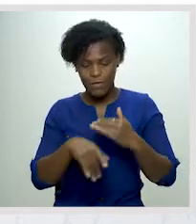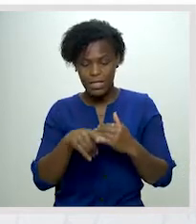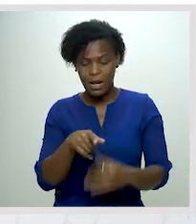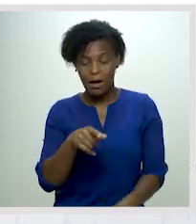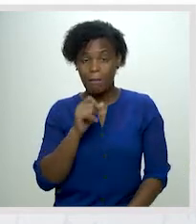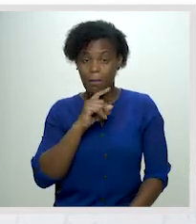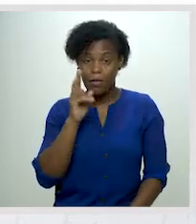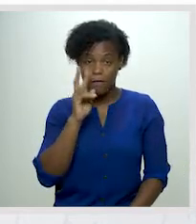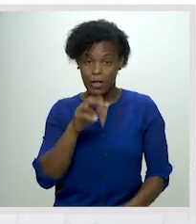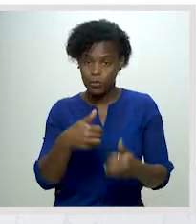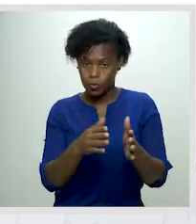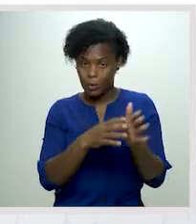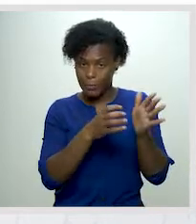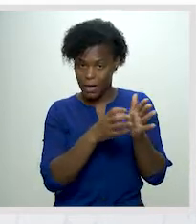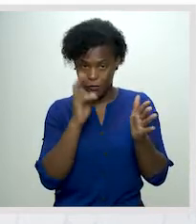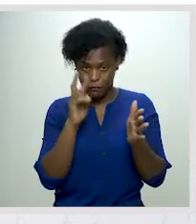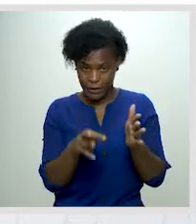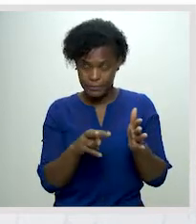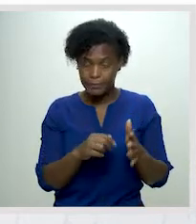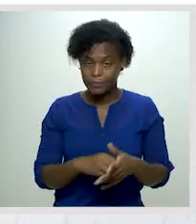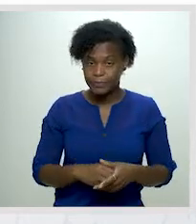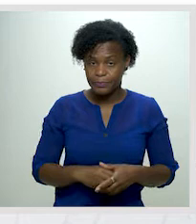como estão a ver aqui, todo o aparelho,